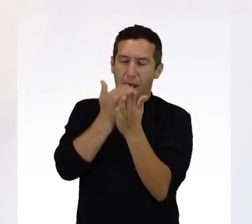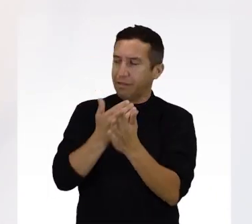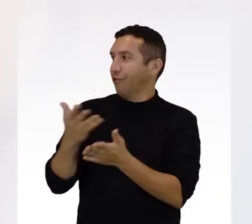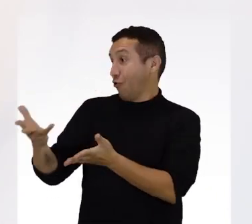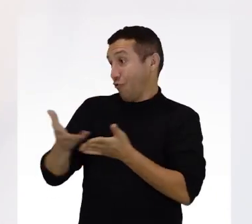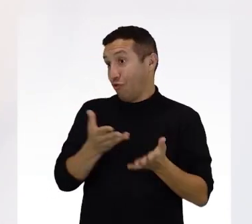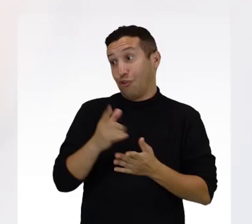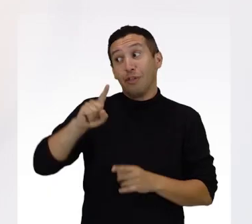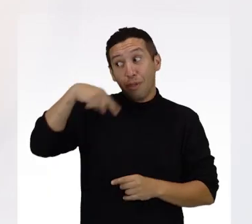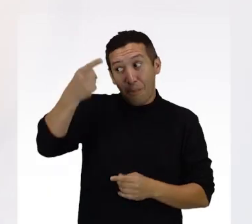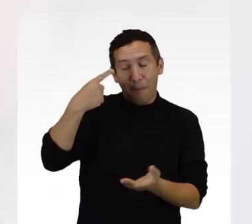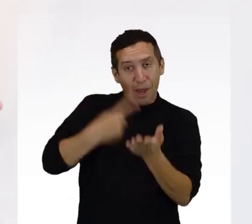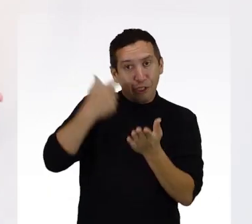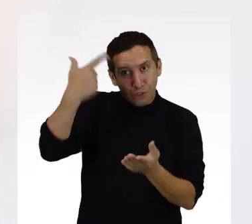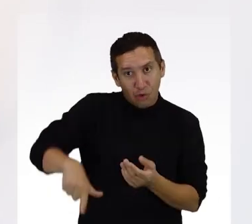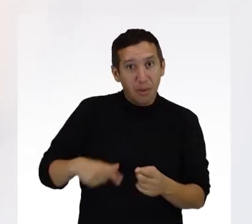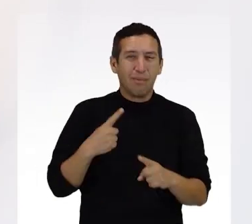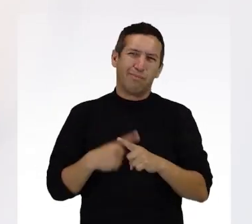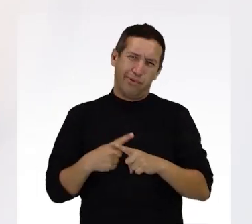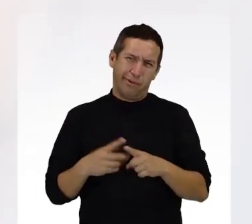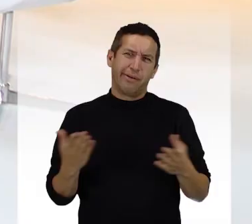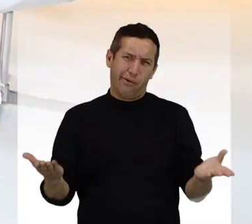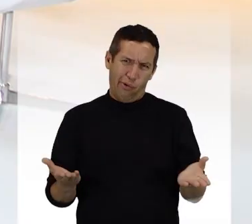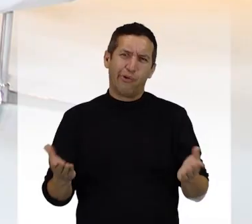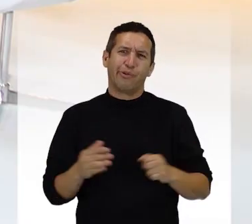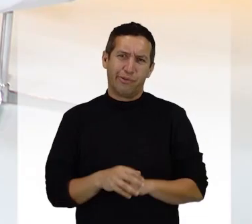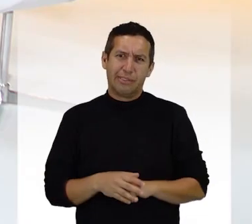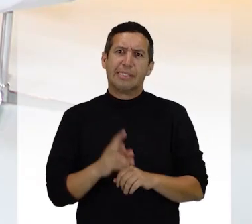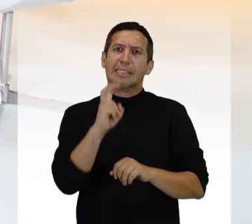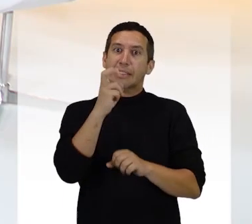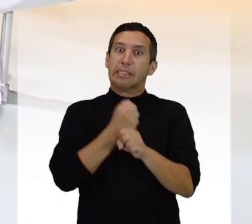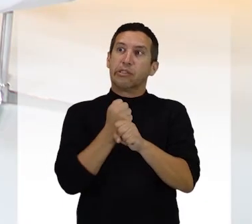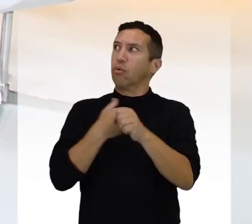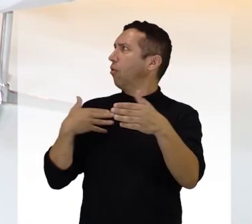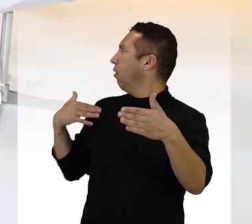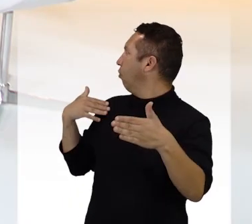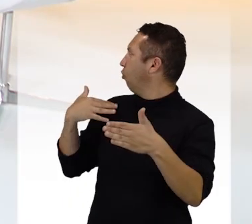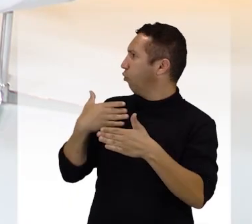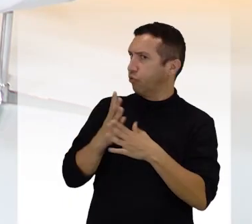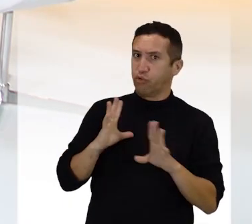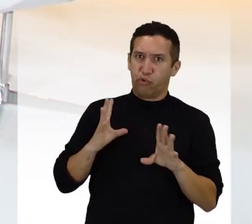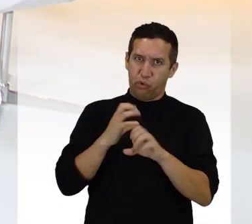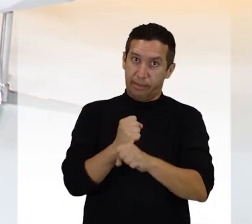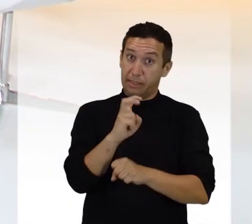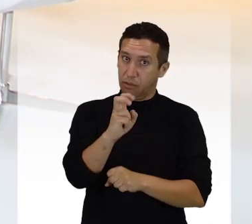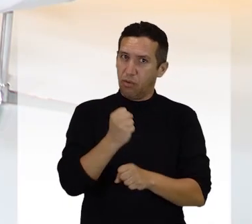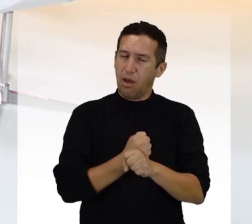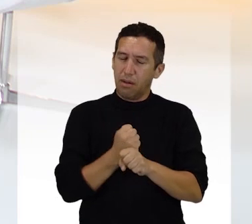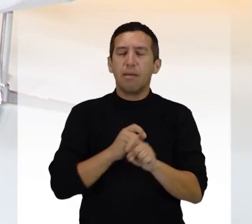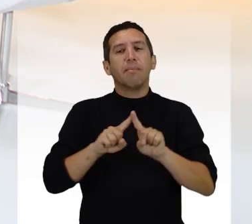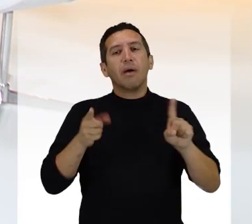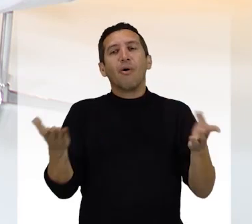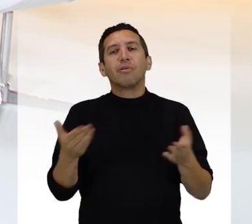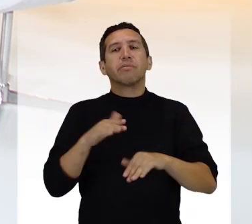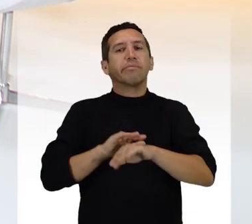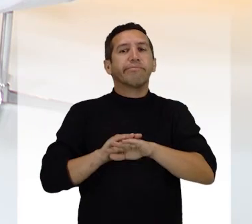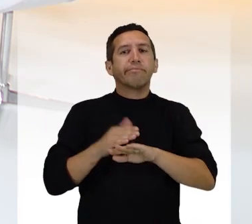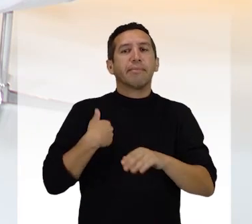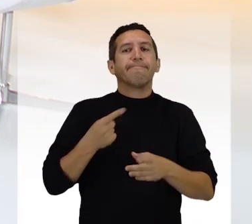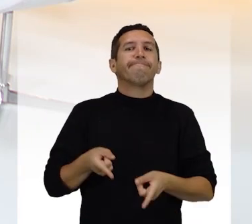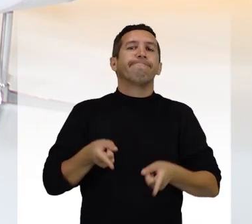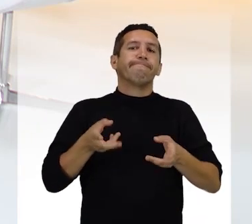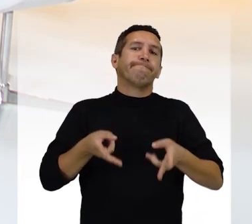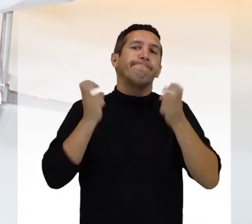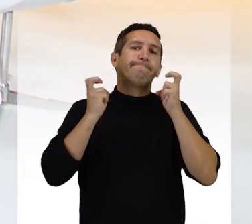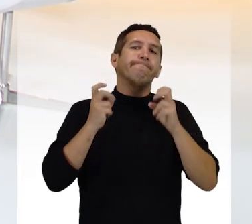em barragens, é muito maior. Eu quero deixar já o convite para que vocês voltem, porque, embora a gente esteja